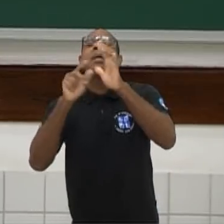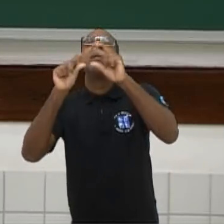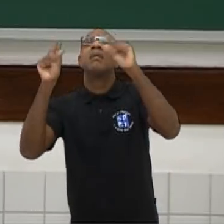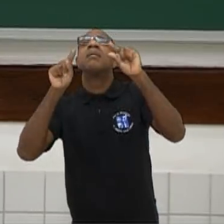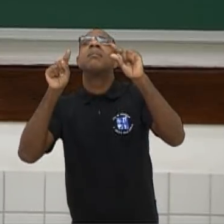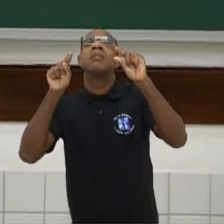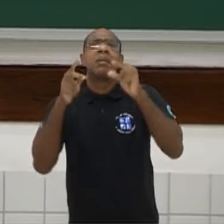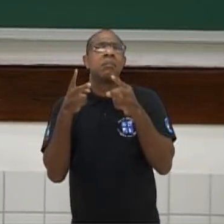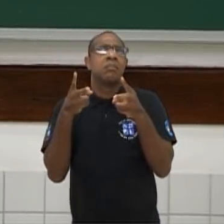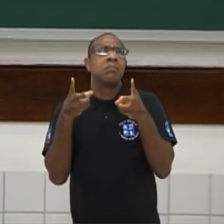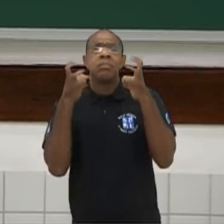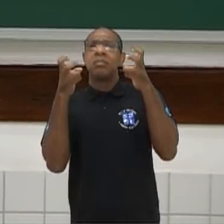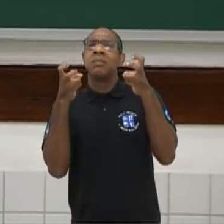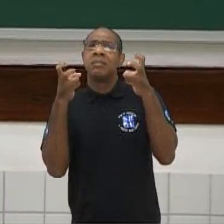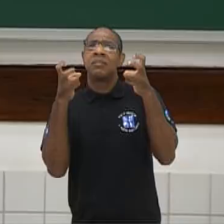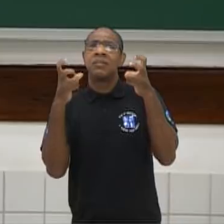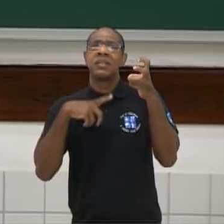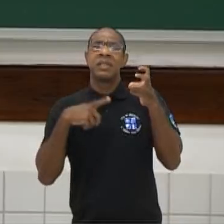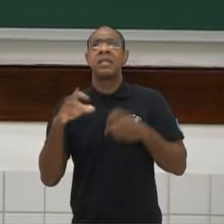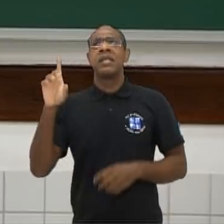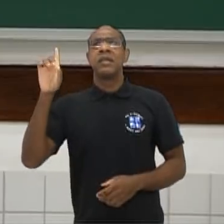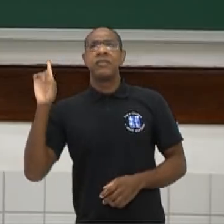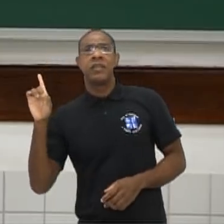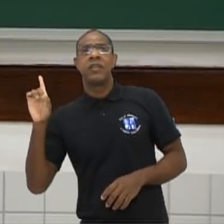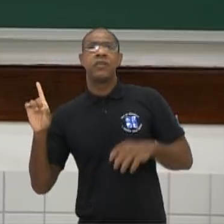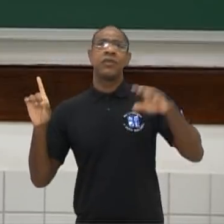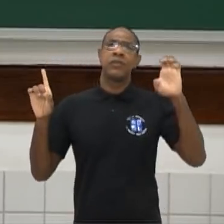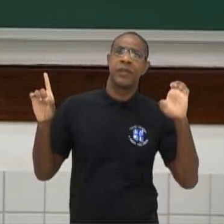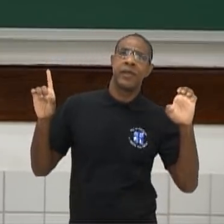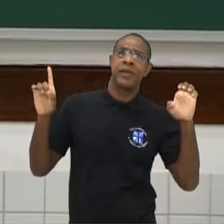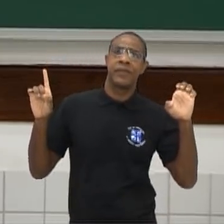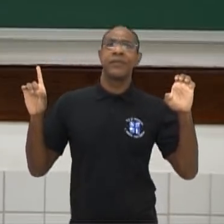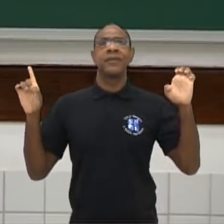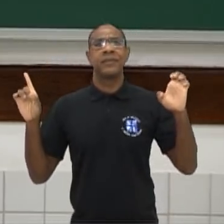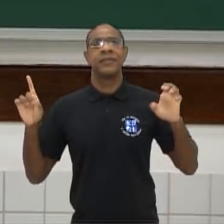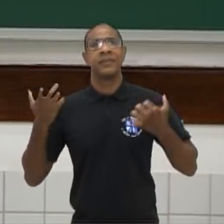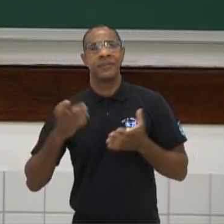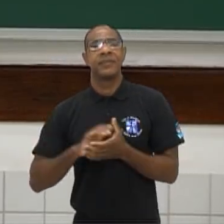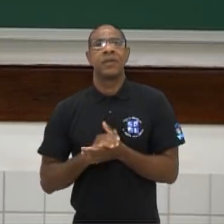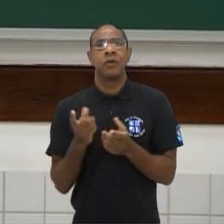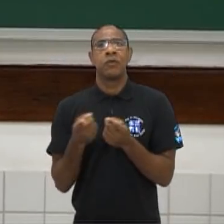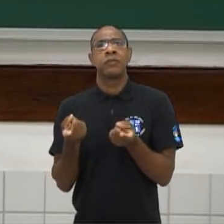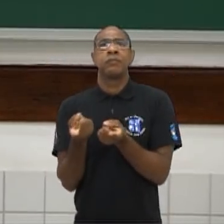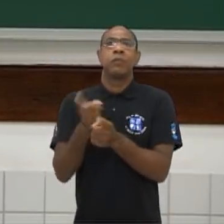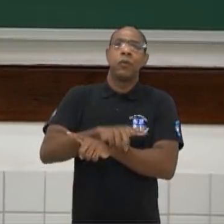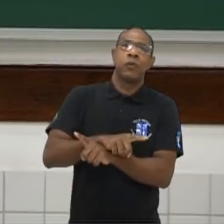É a concepção que você vai ter de direito e esquerdo. A sua mão direita estaria tocando